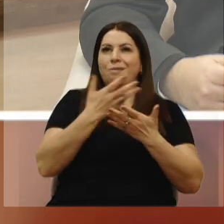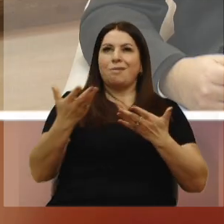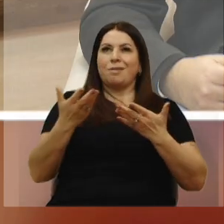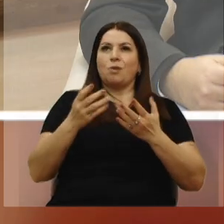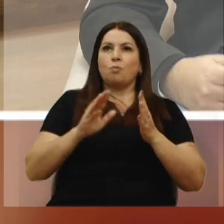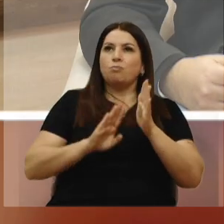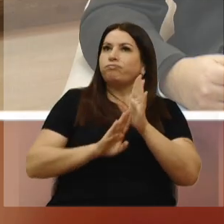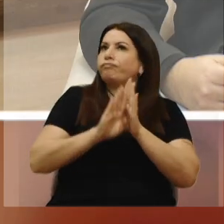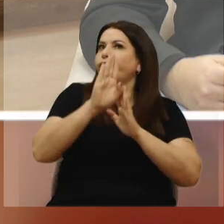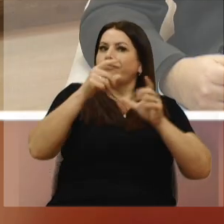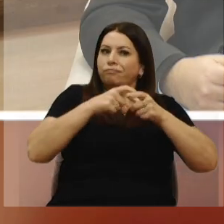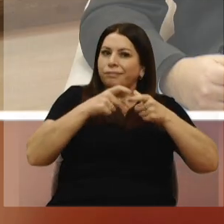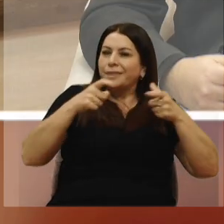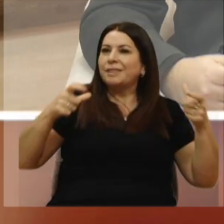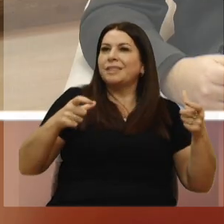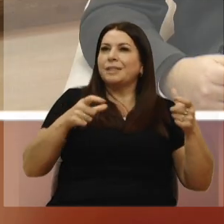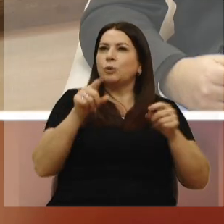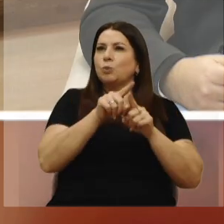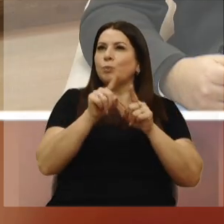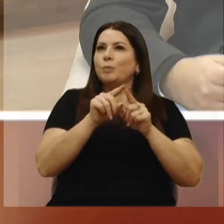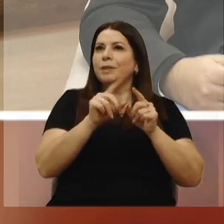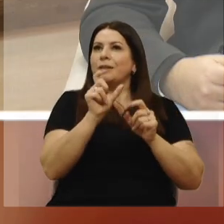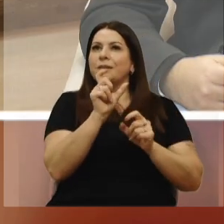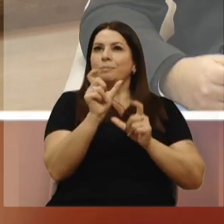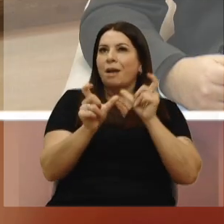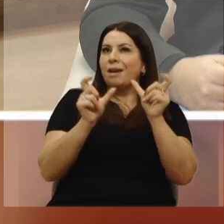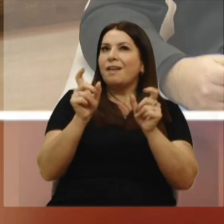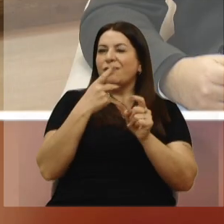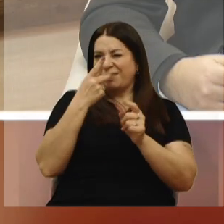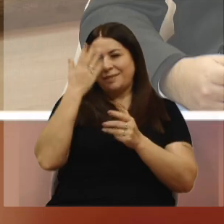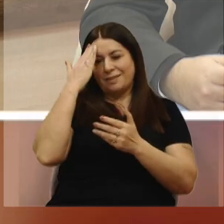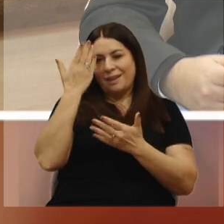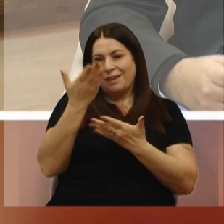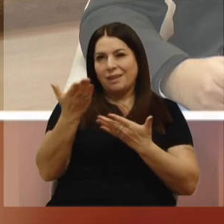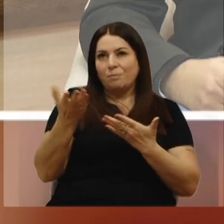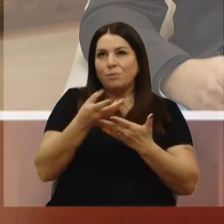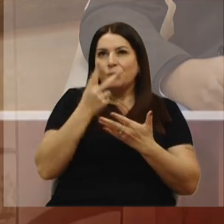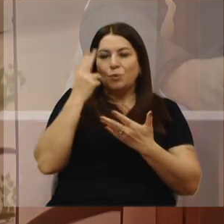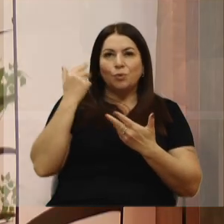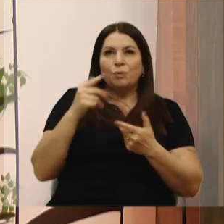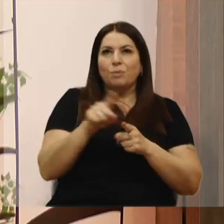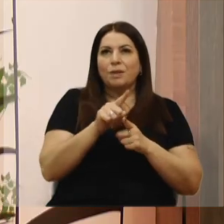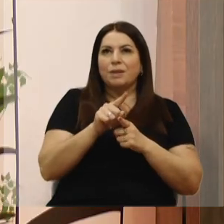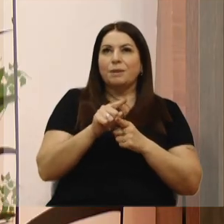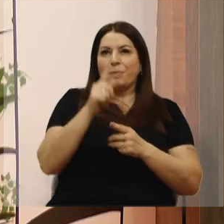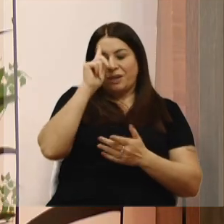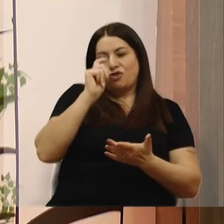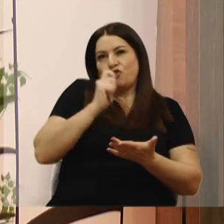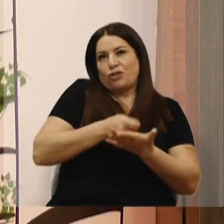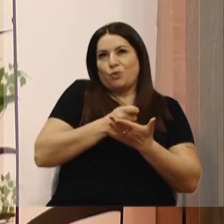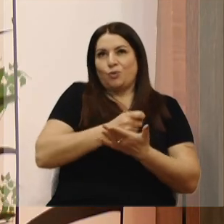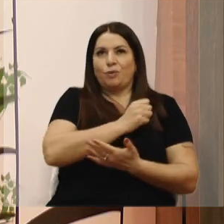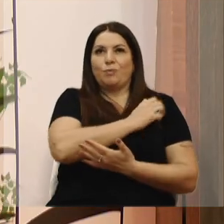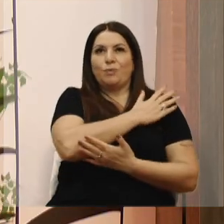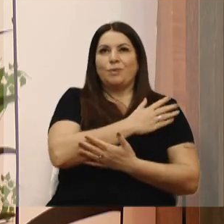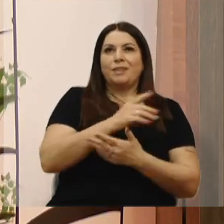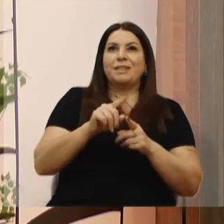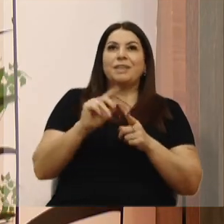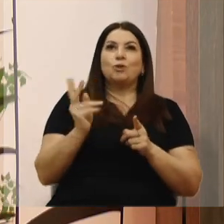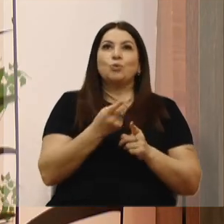industrial, né, o crescimento, e aí com aqueles termos, né, exatamente que a gente sabe, né, comuns ali para a ditadura,